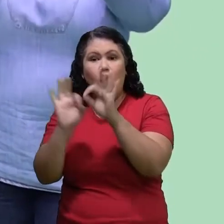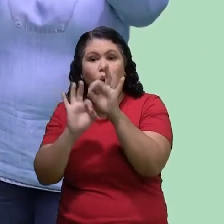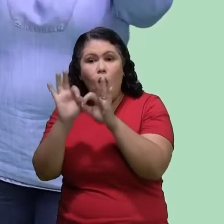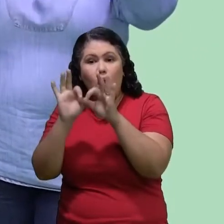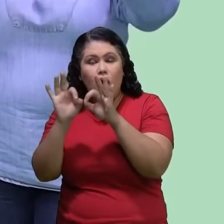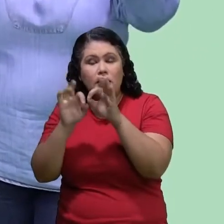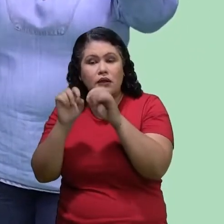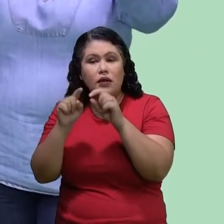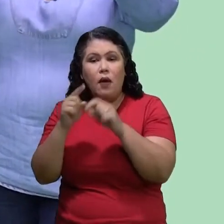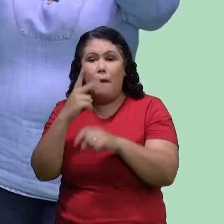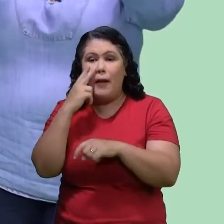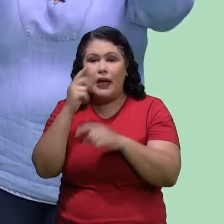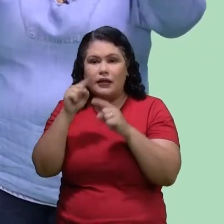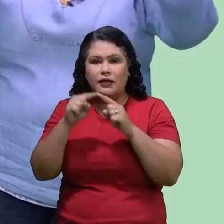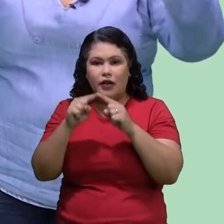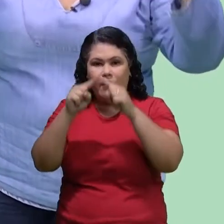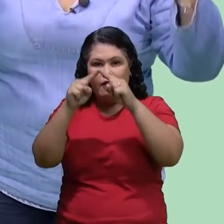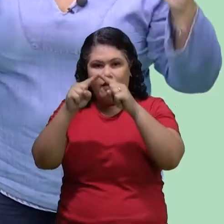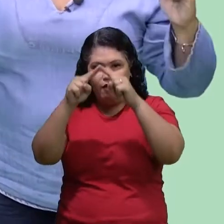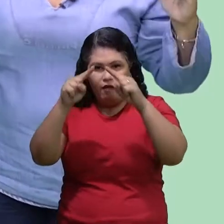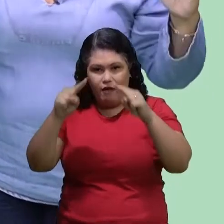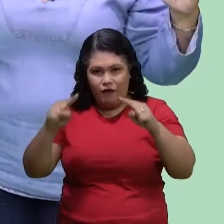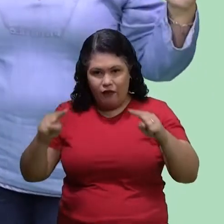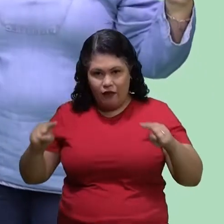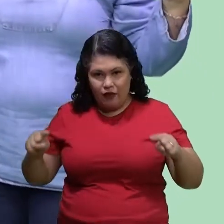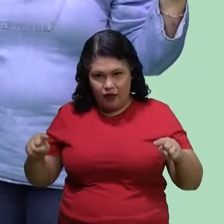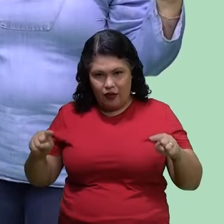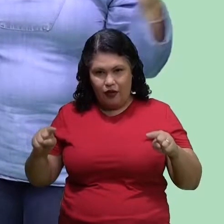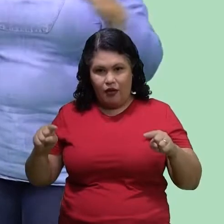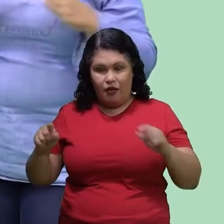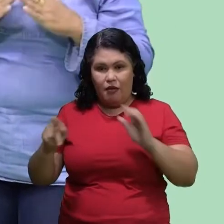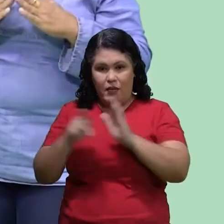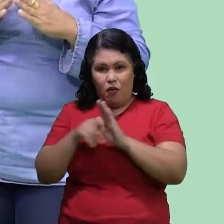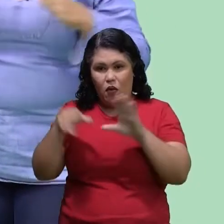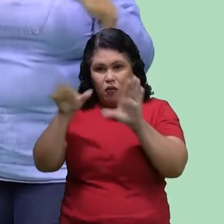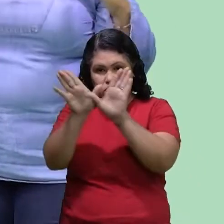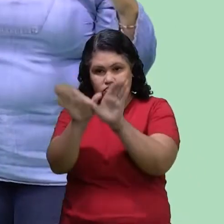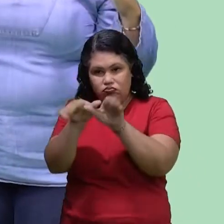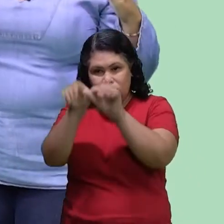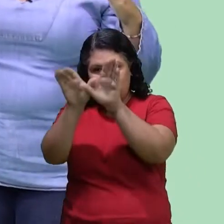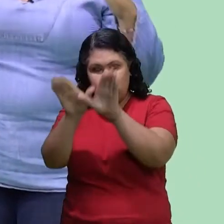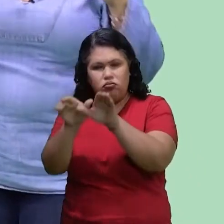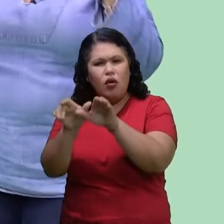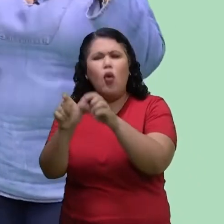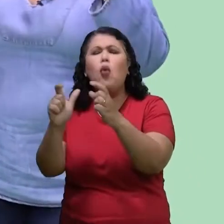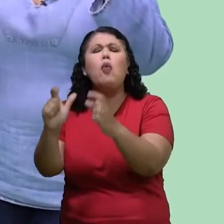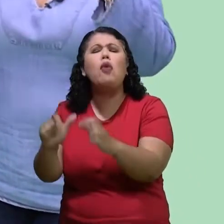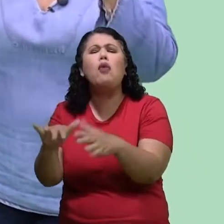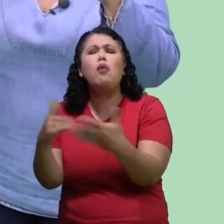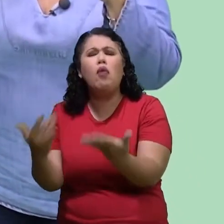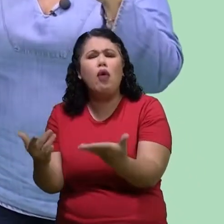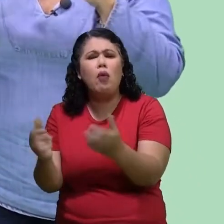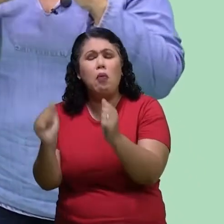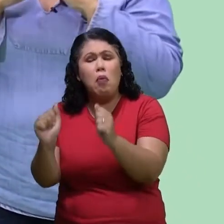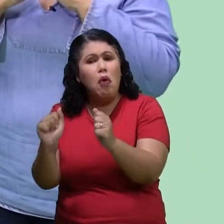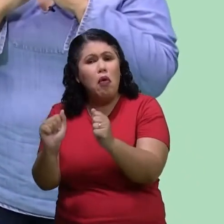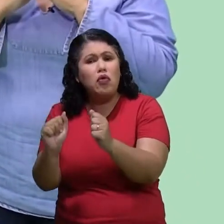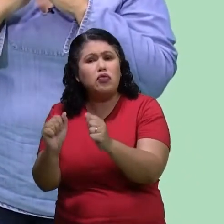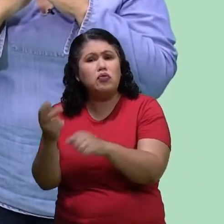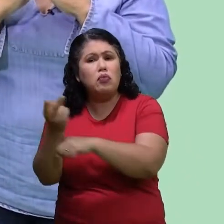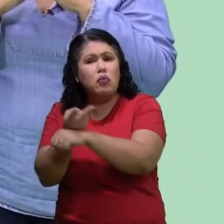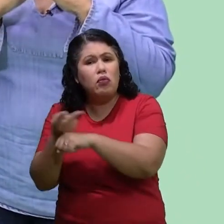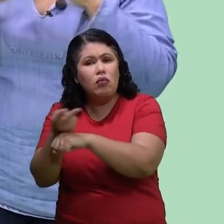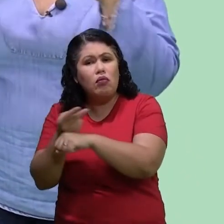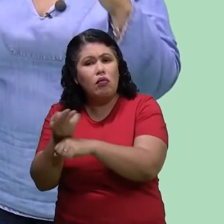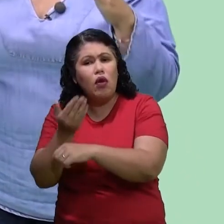harmoniosa, onde eles voam, eles se deslocam. Para onde eles estão indo? Não sei, eles podem estar indo em busca de alimentos, como podem